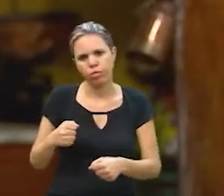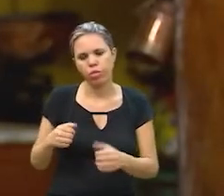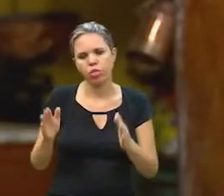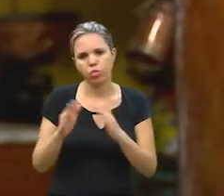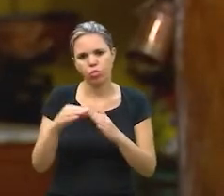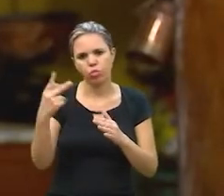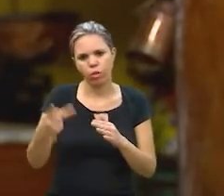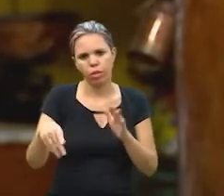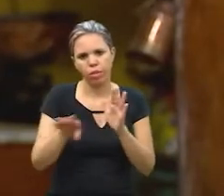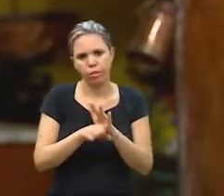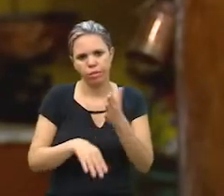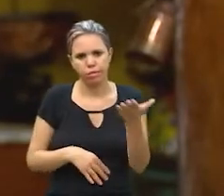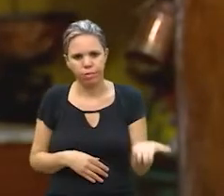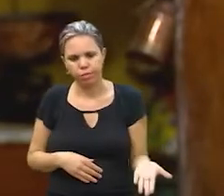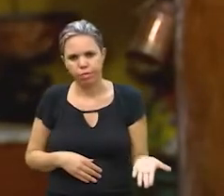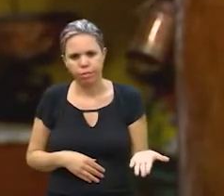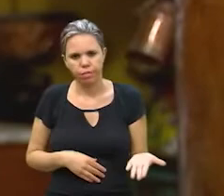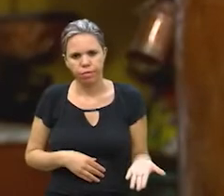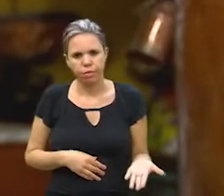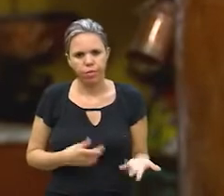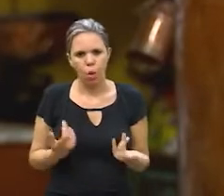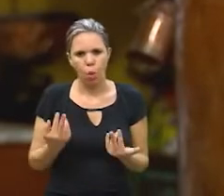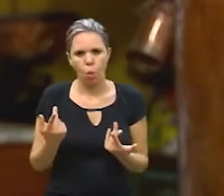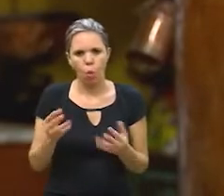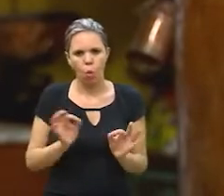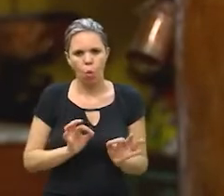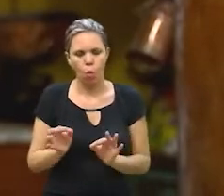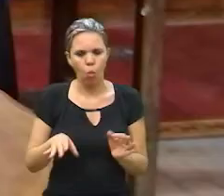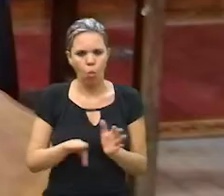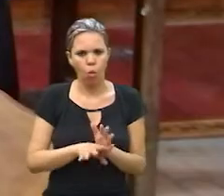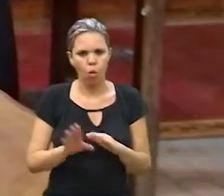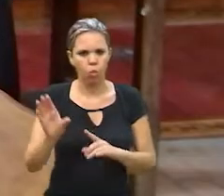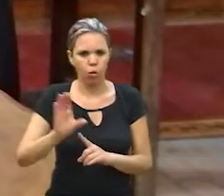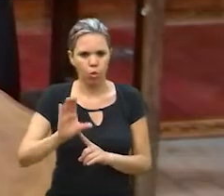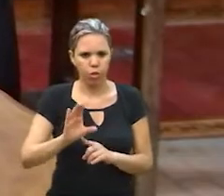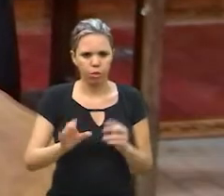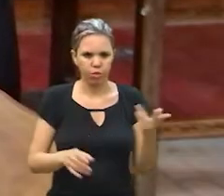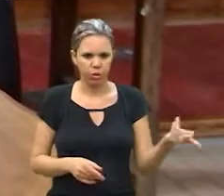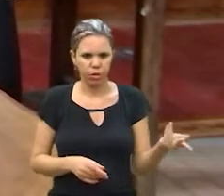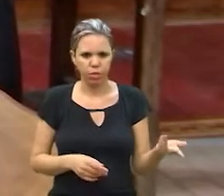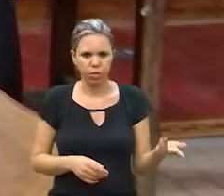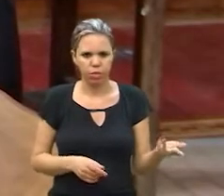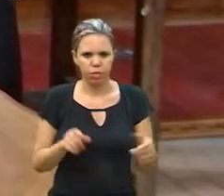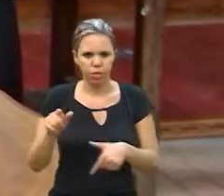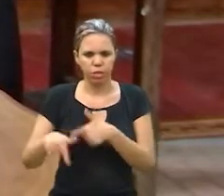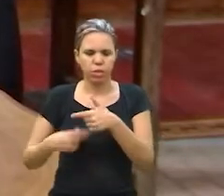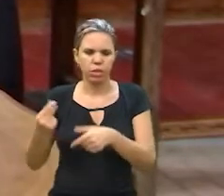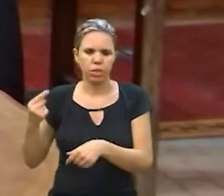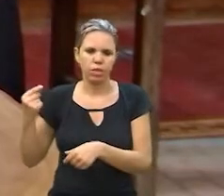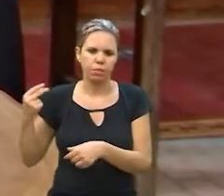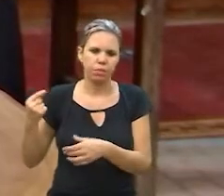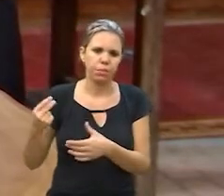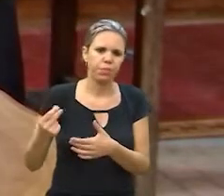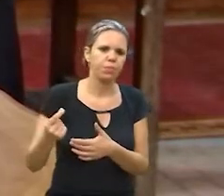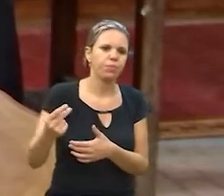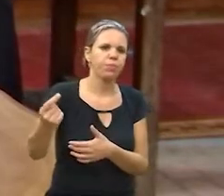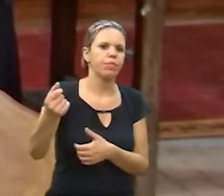da sua casa. Do mesmo jeito que a gente preparou aqui, vai chegar lá pro cliente. O chefe trabalha há muito tempo